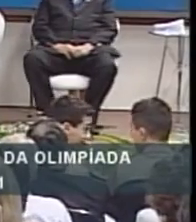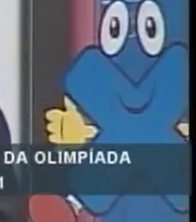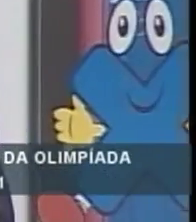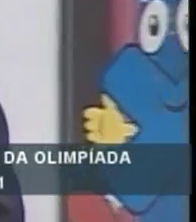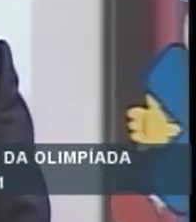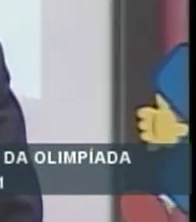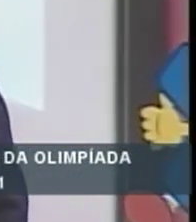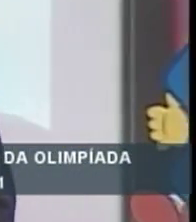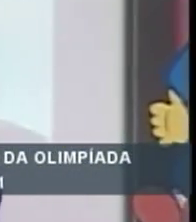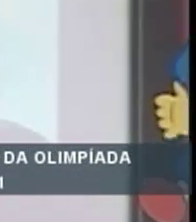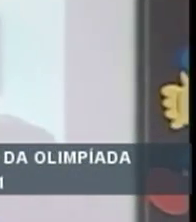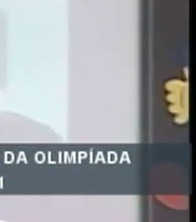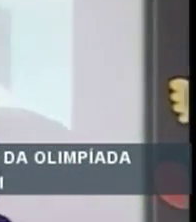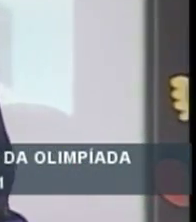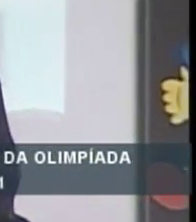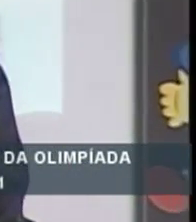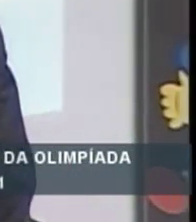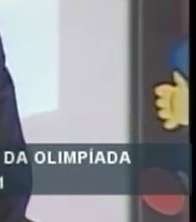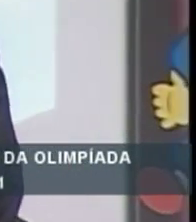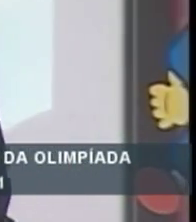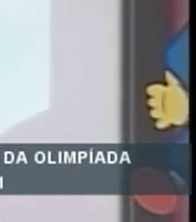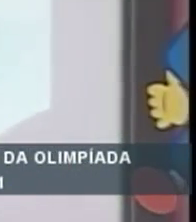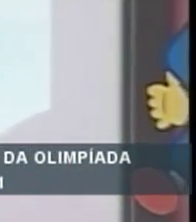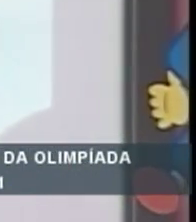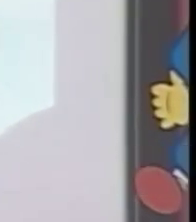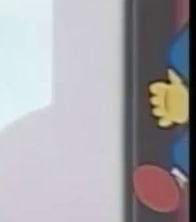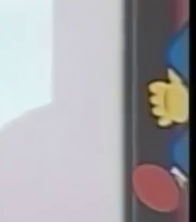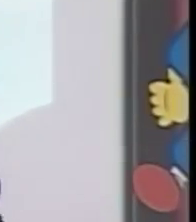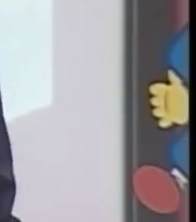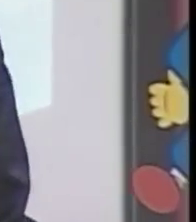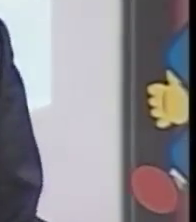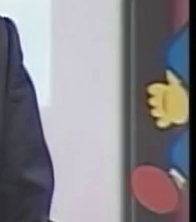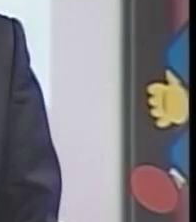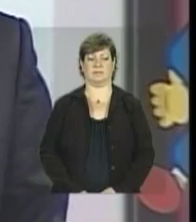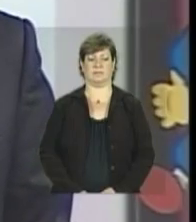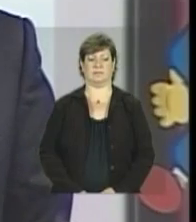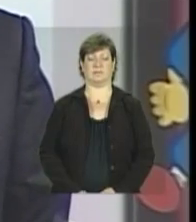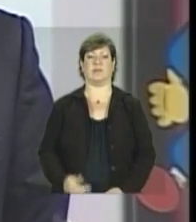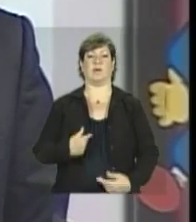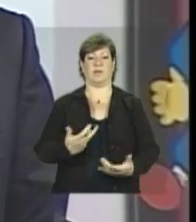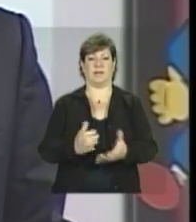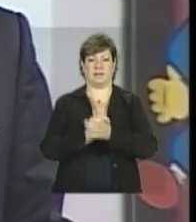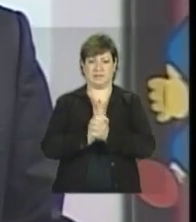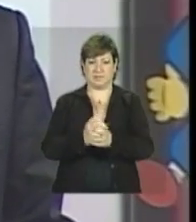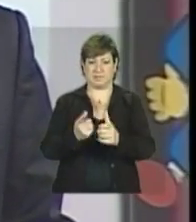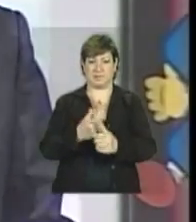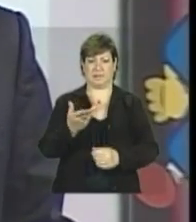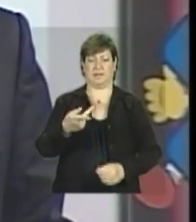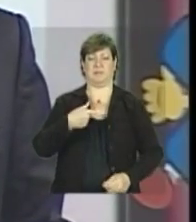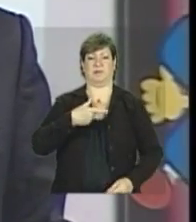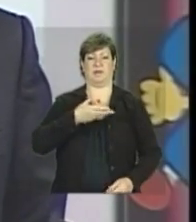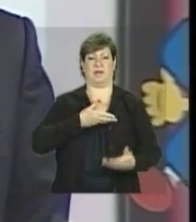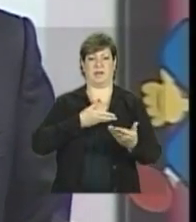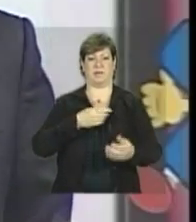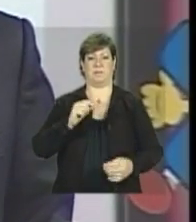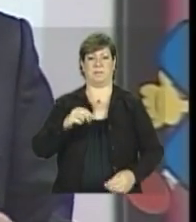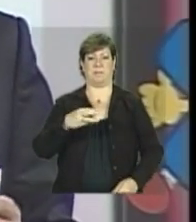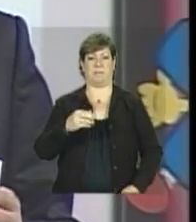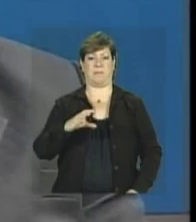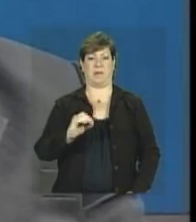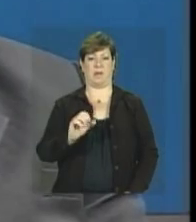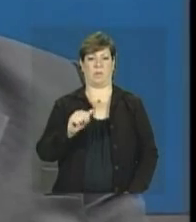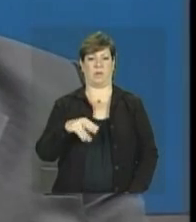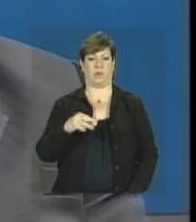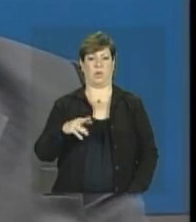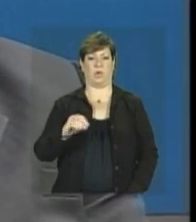Eu queria saudar, em primeiro lugar, meu amigo, ministro de Ciência, Tecnologia e Inovação, Marco Antônio